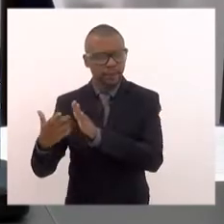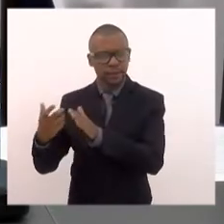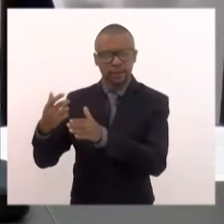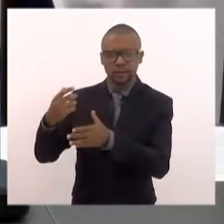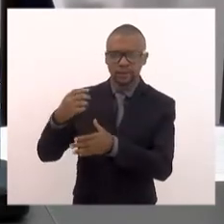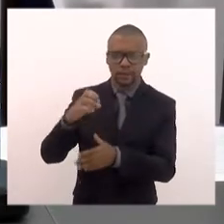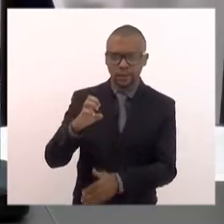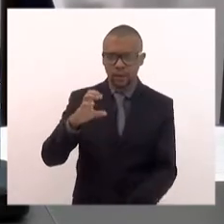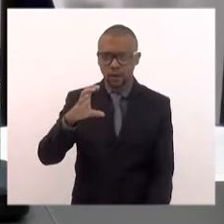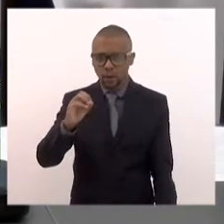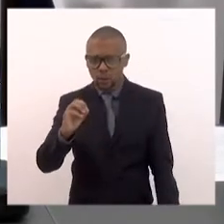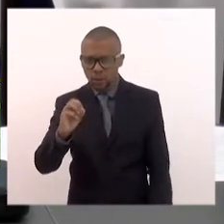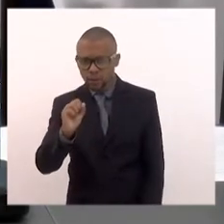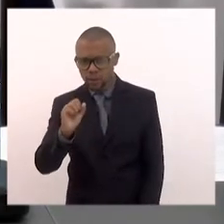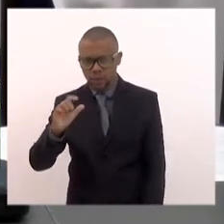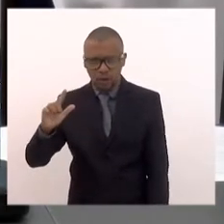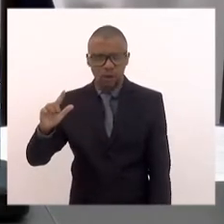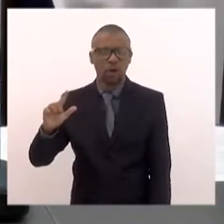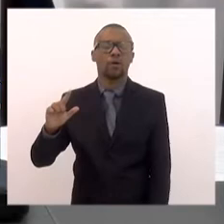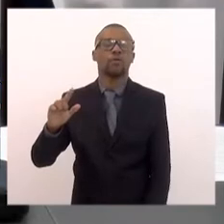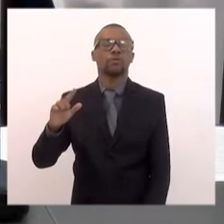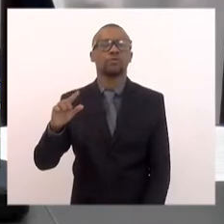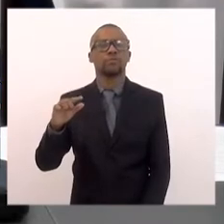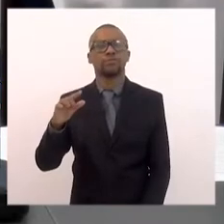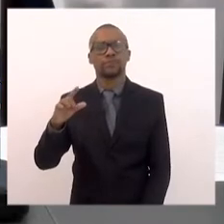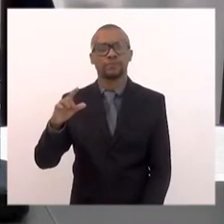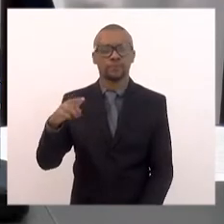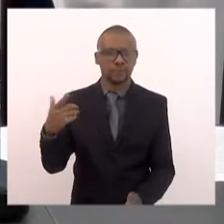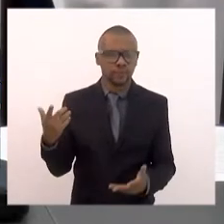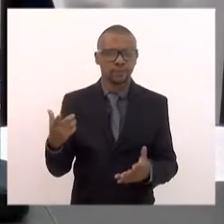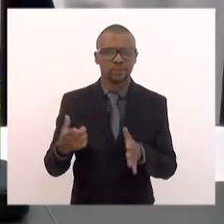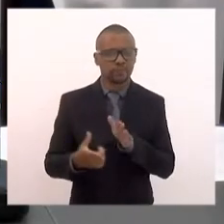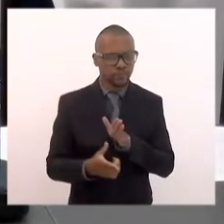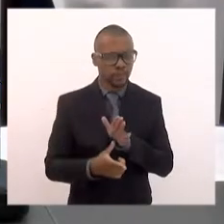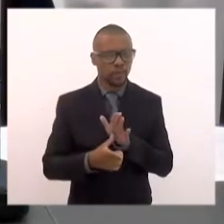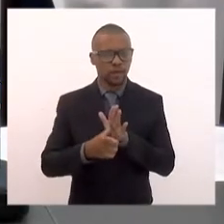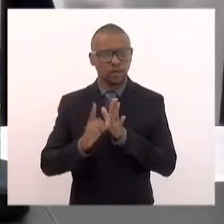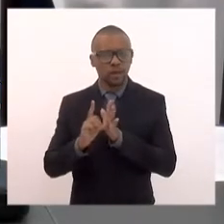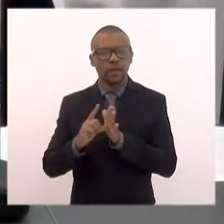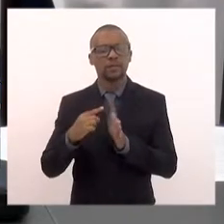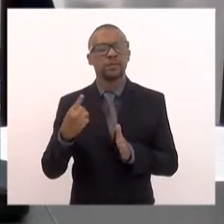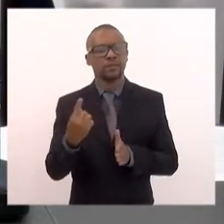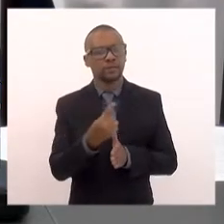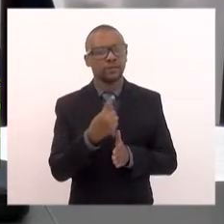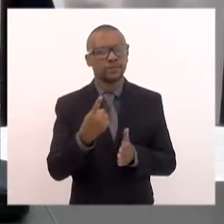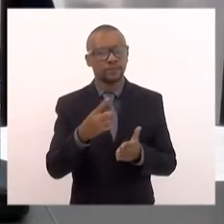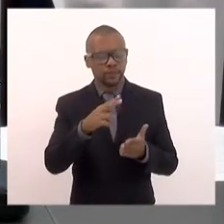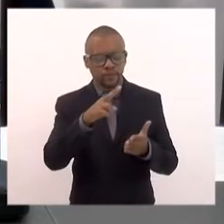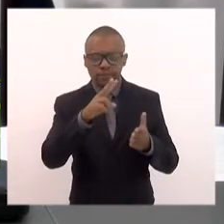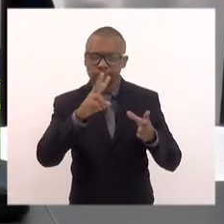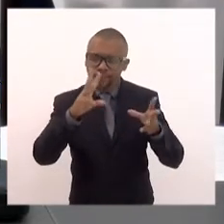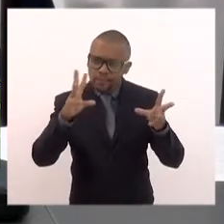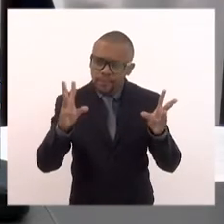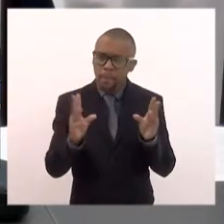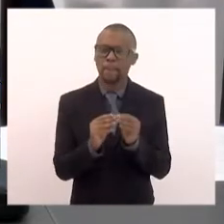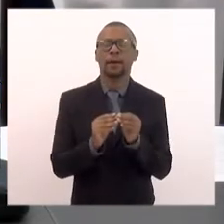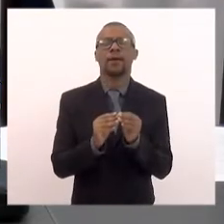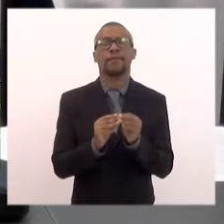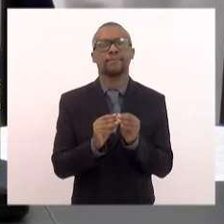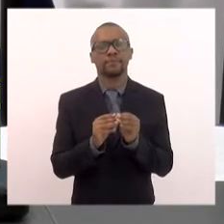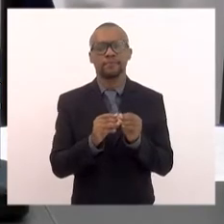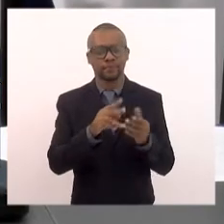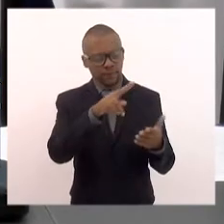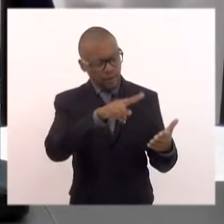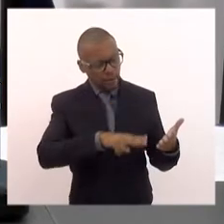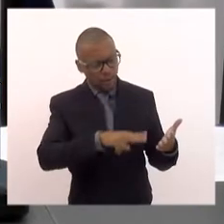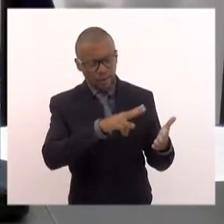essa codireção desta audiência pública. Antes de fazer uma leitura muito breve das leis